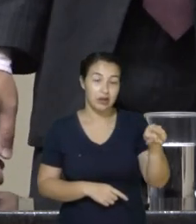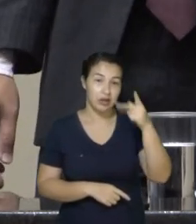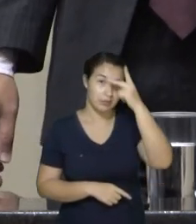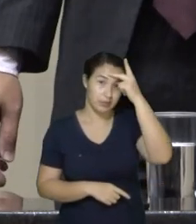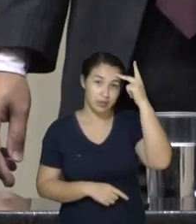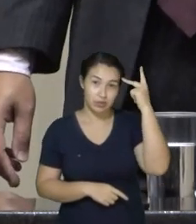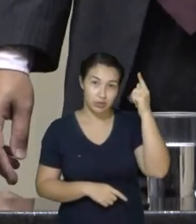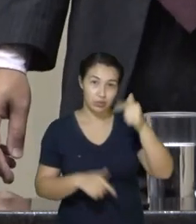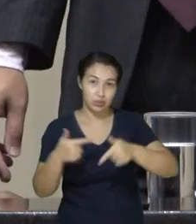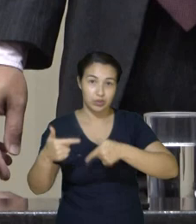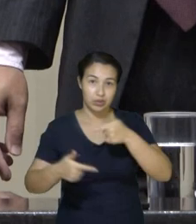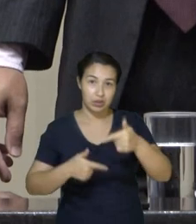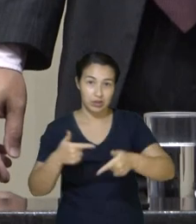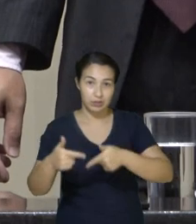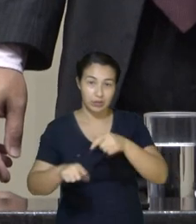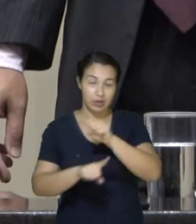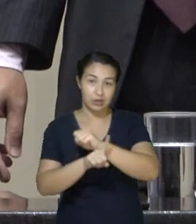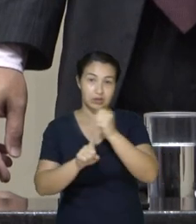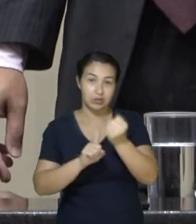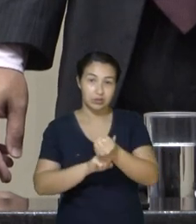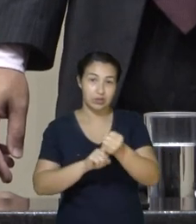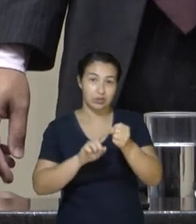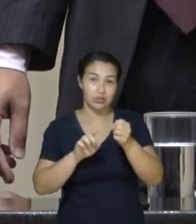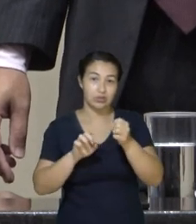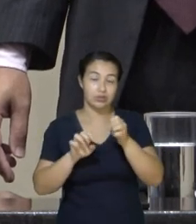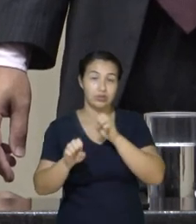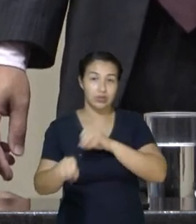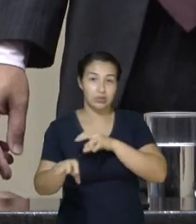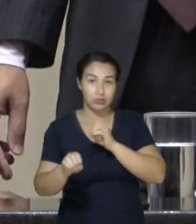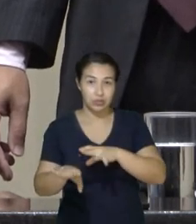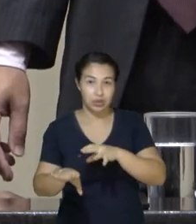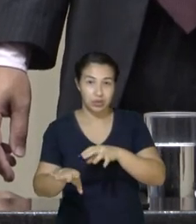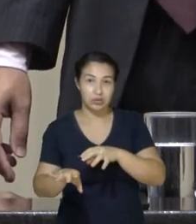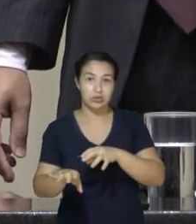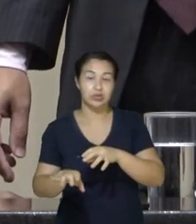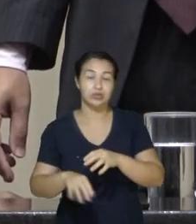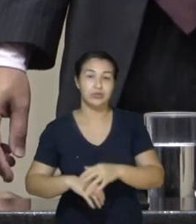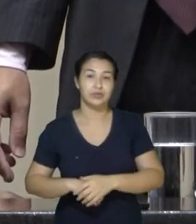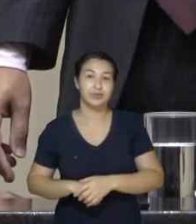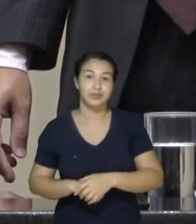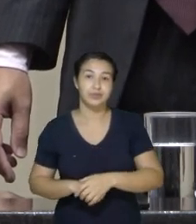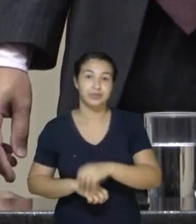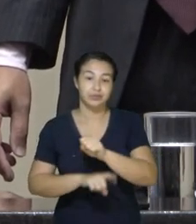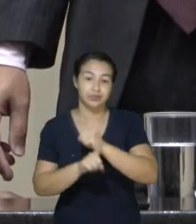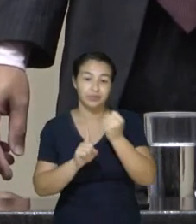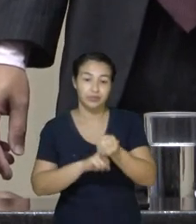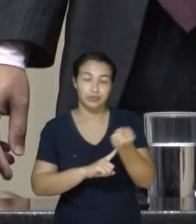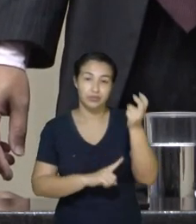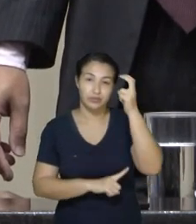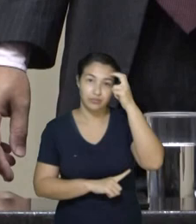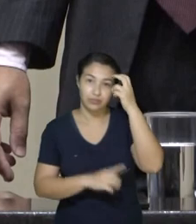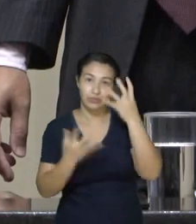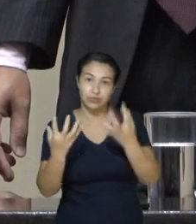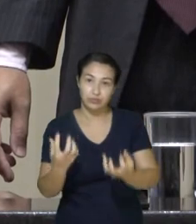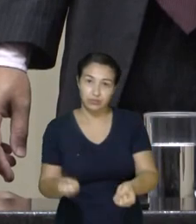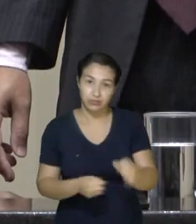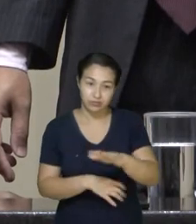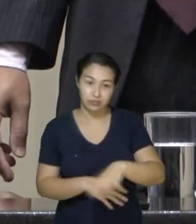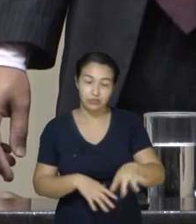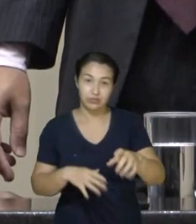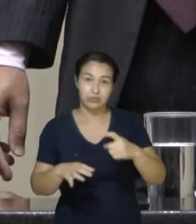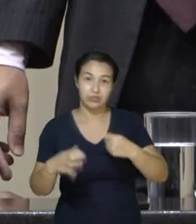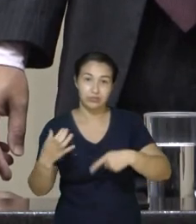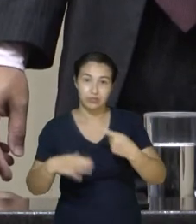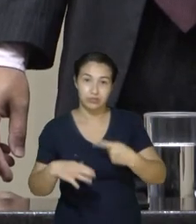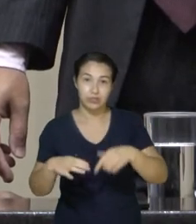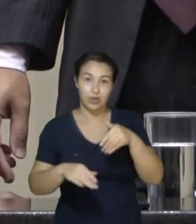socioeducativo de Secretaria do Estado da Administração Prisional Sociocultural. O parecer favorável das comissões e foi votado